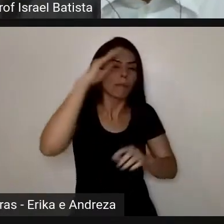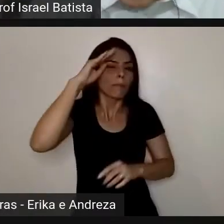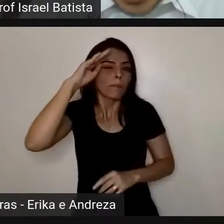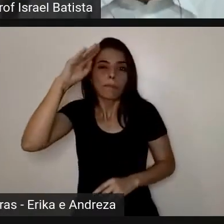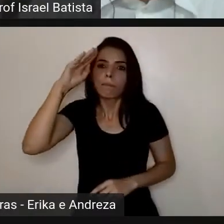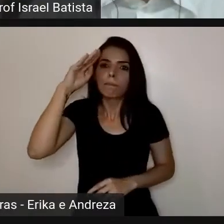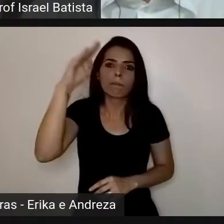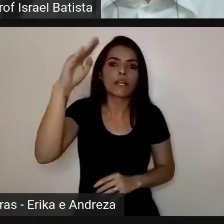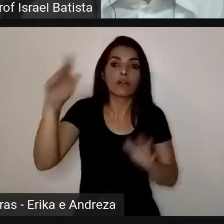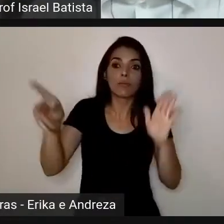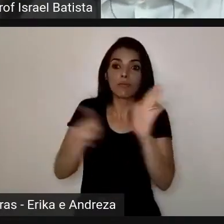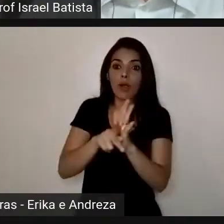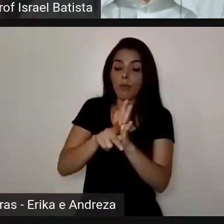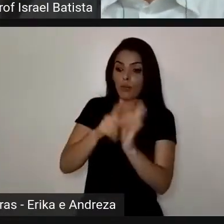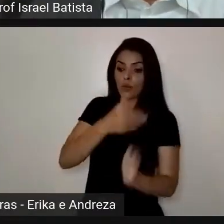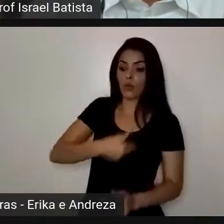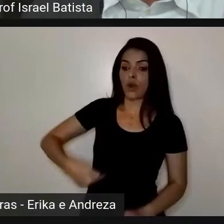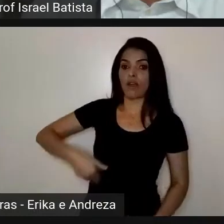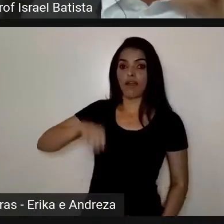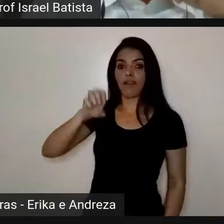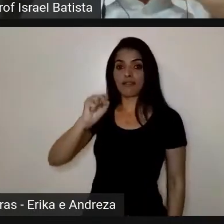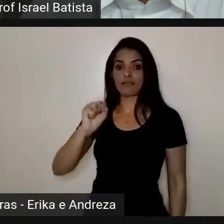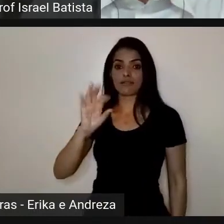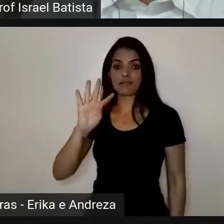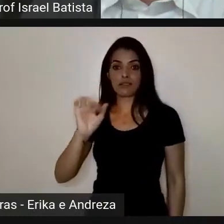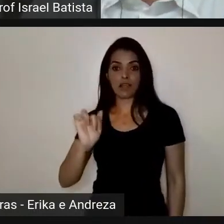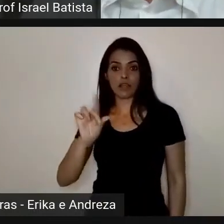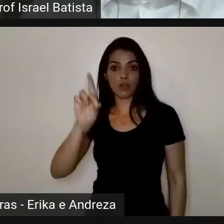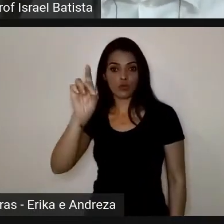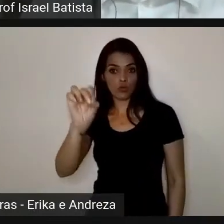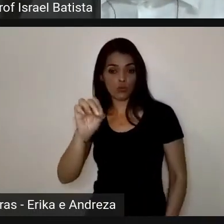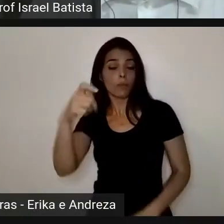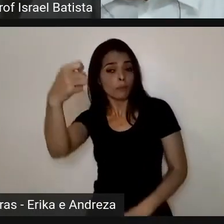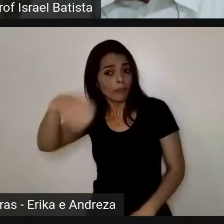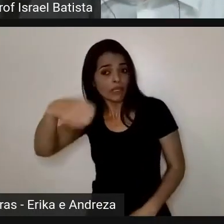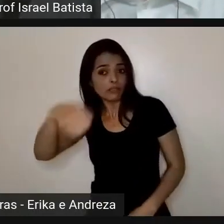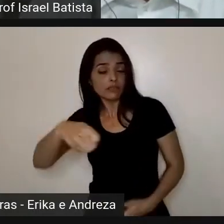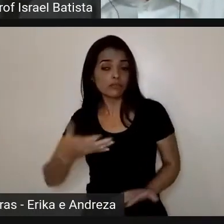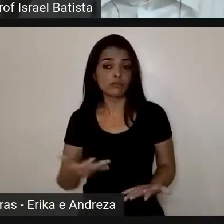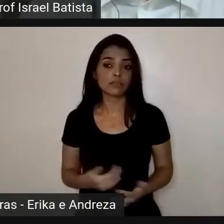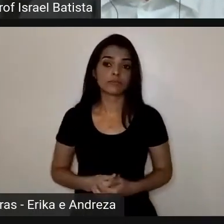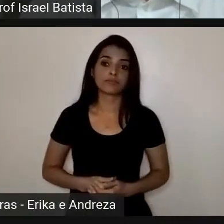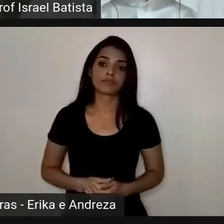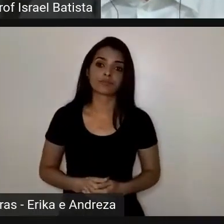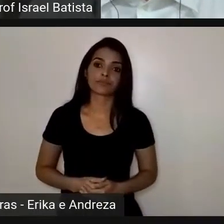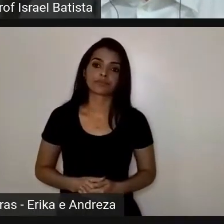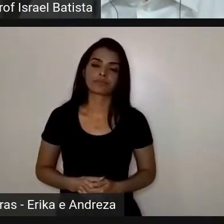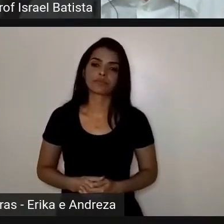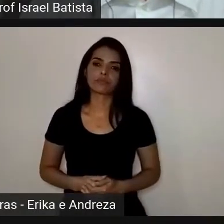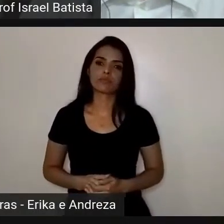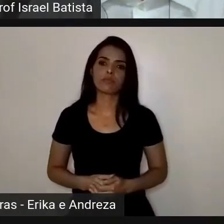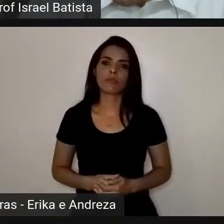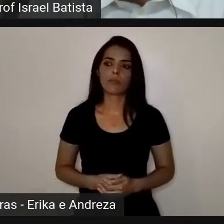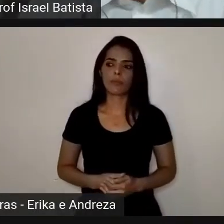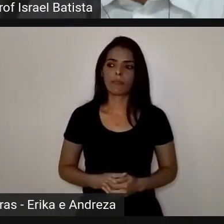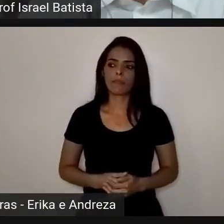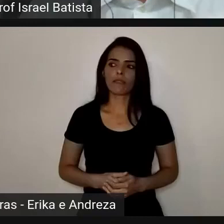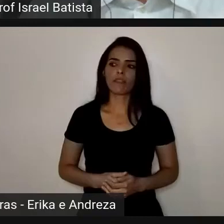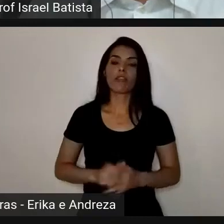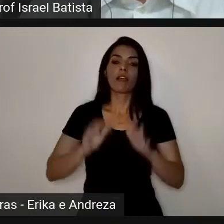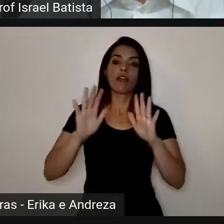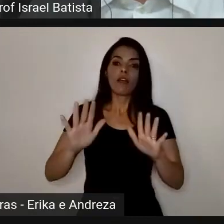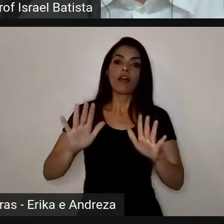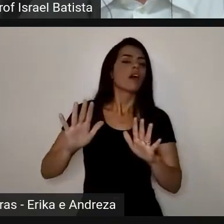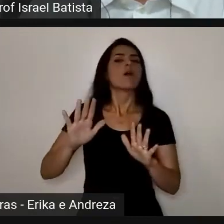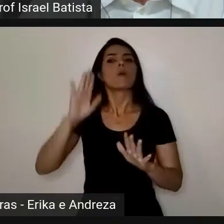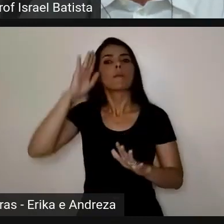prioritariamente do Estado. O Estado precisa providenciar isso, né? Nós entendemos que alçar o princípio